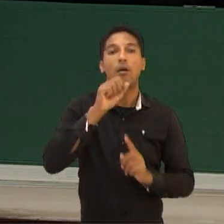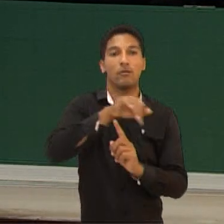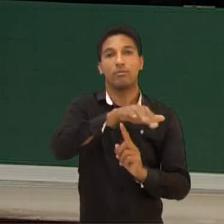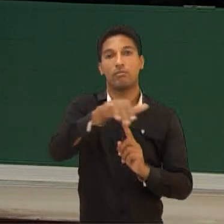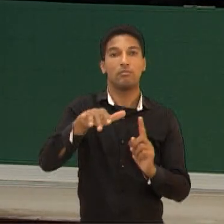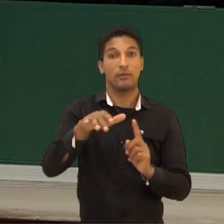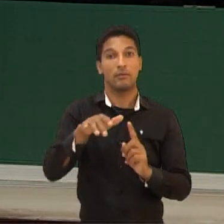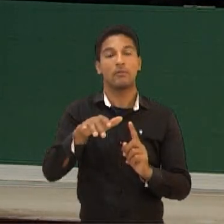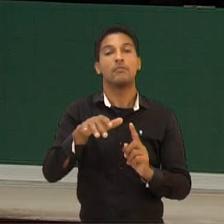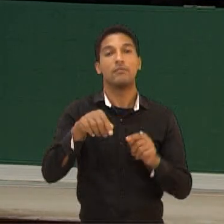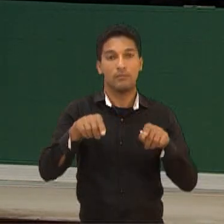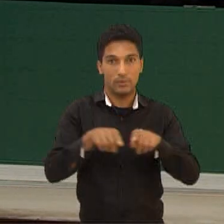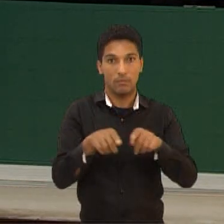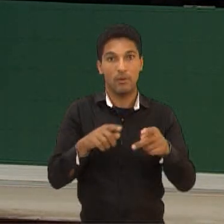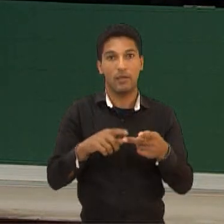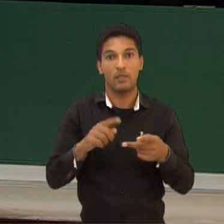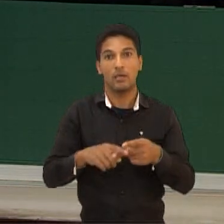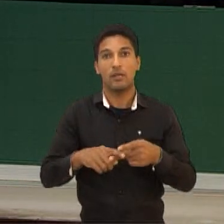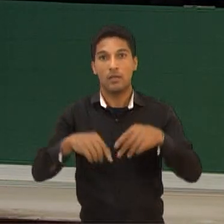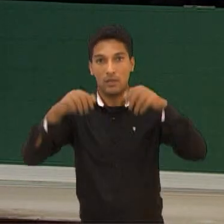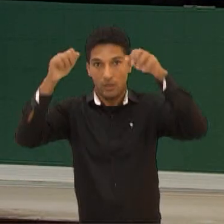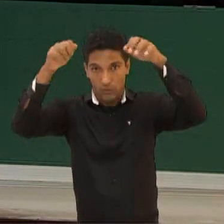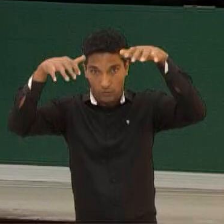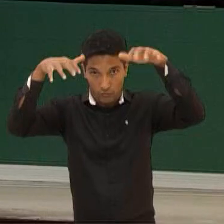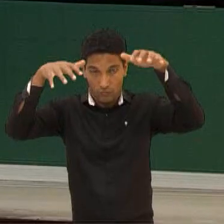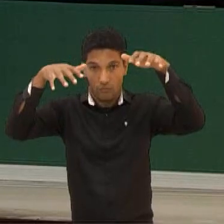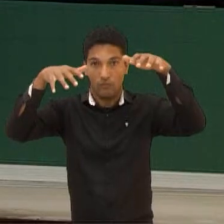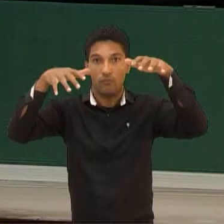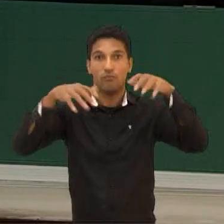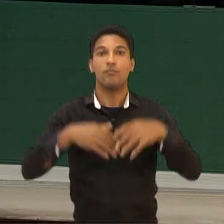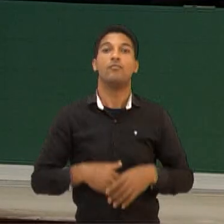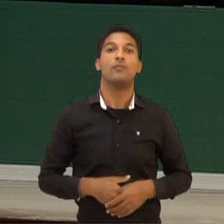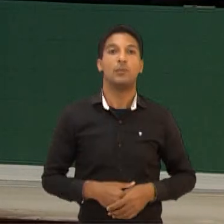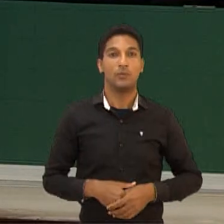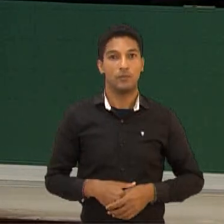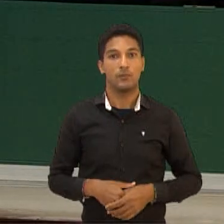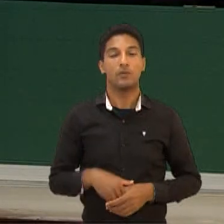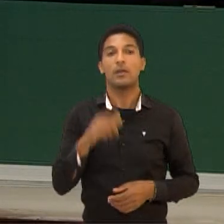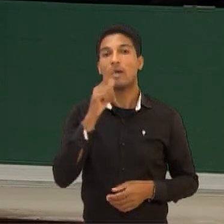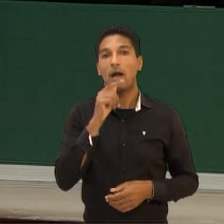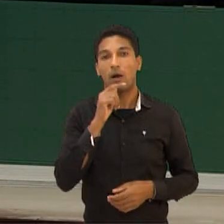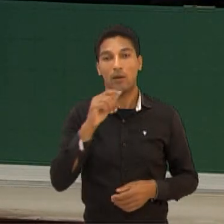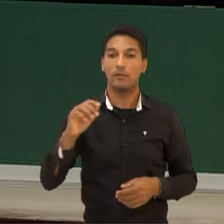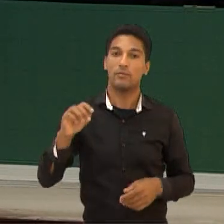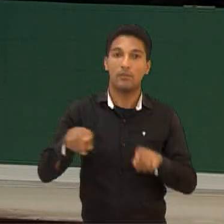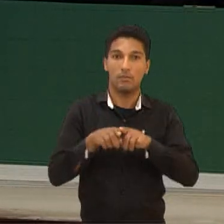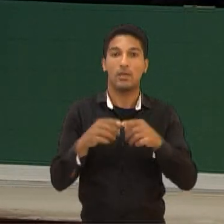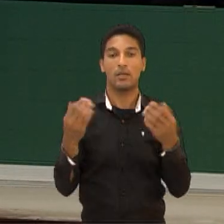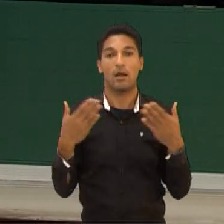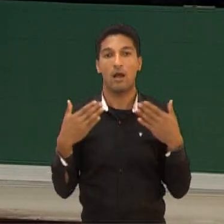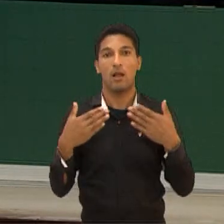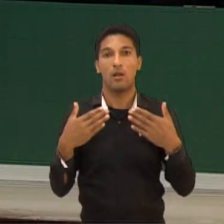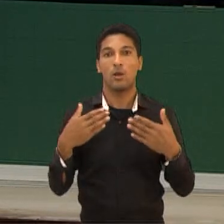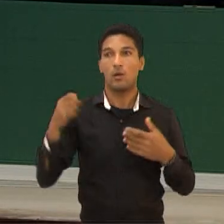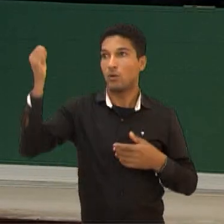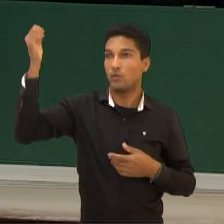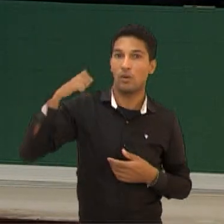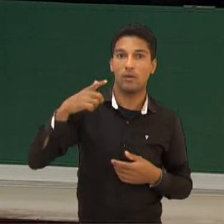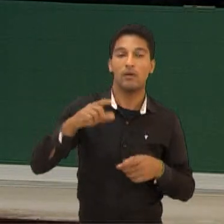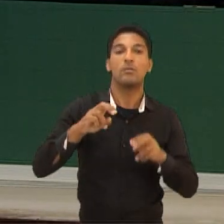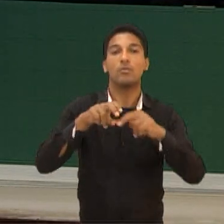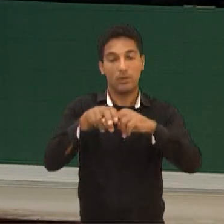a insolação, né, o efeito dos raios solares, então eu tenho calor e tenho água. É lógico que o desenvolvimento de uma planta vai